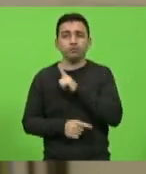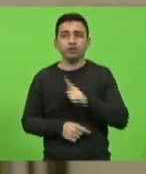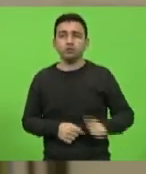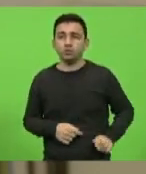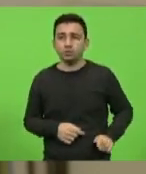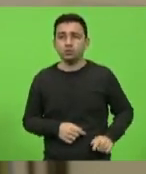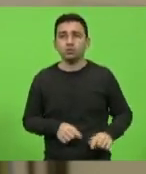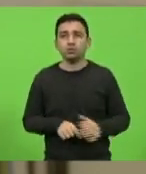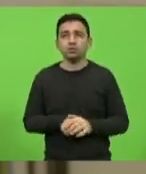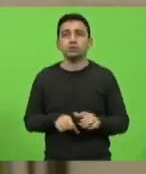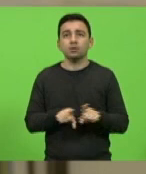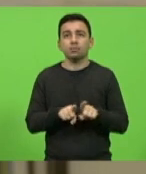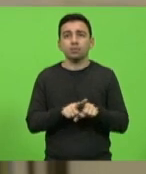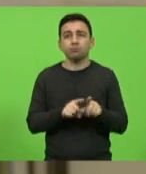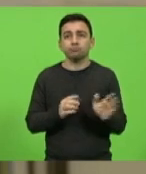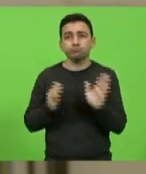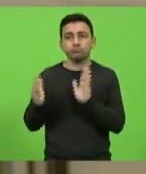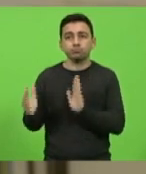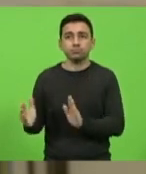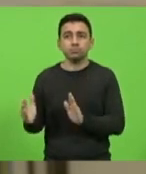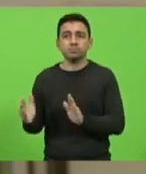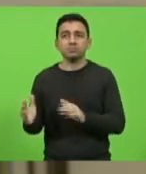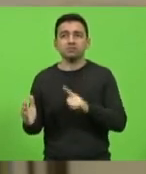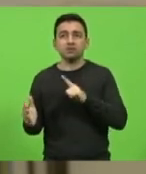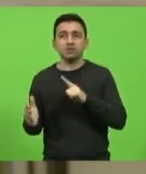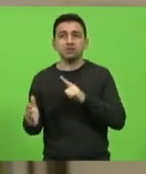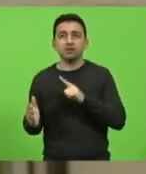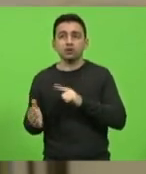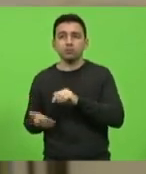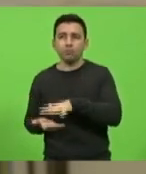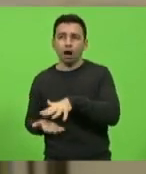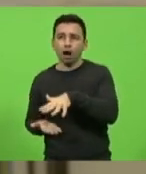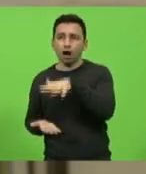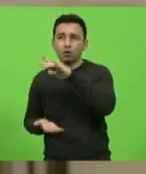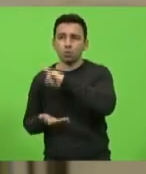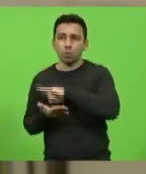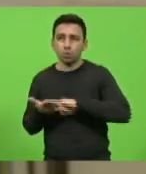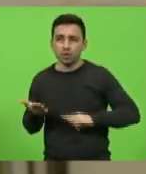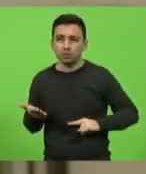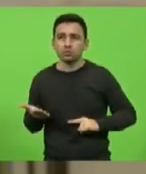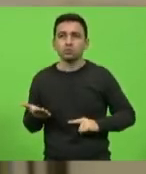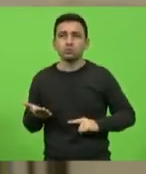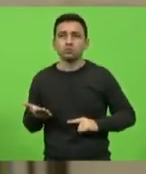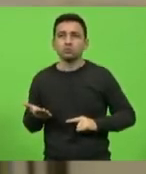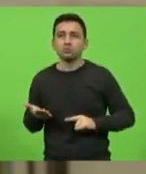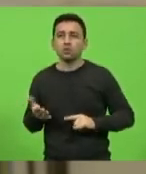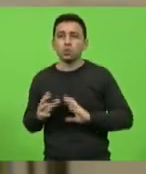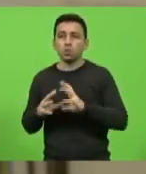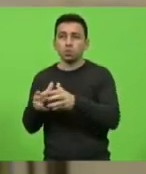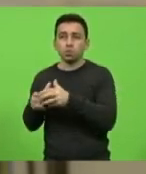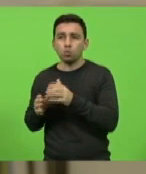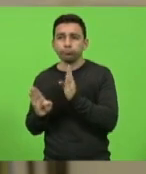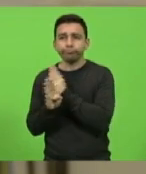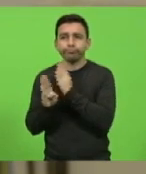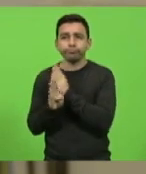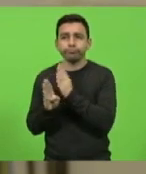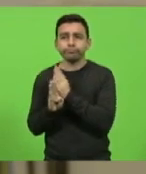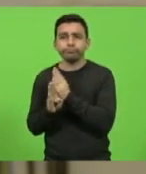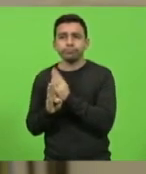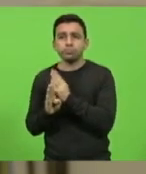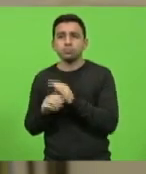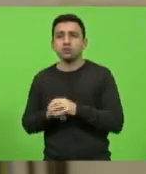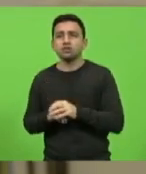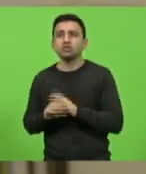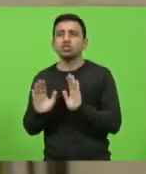lado da mesa há um rol de documentos e há um rol de órgãos de investigação que já apuraram os fatos e